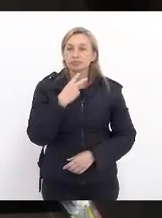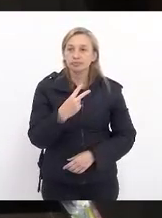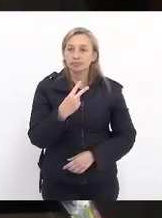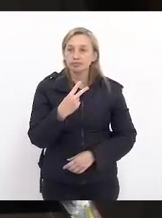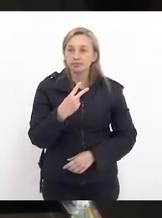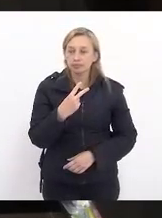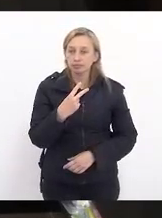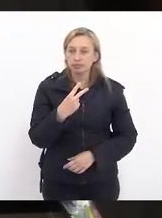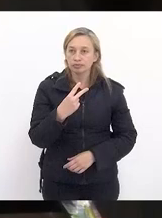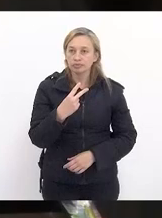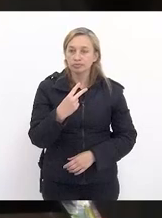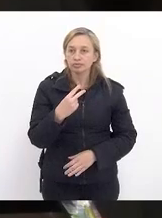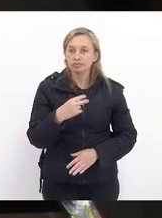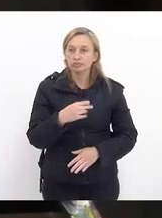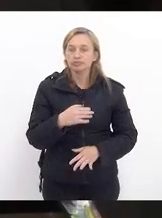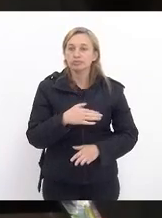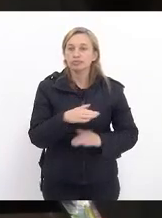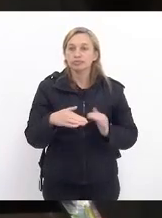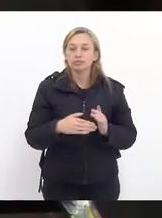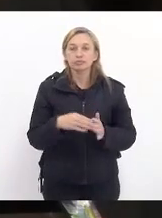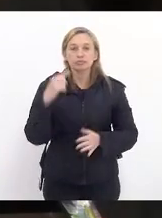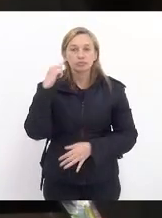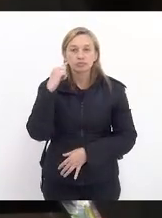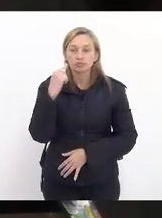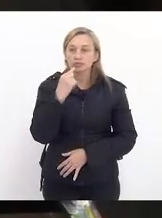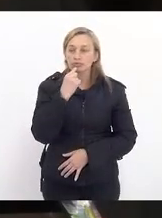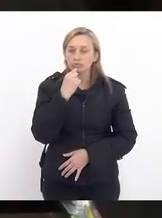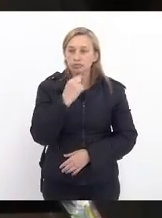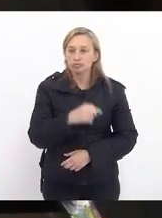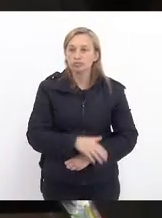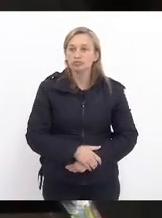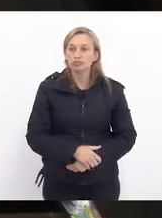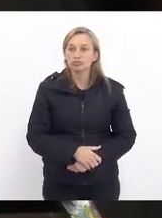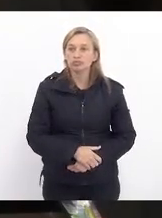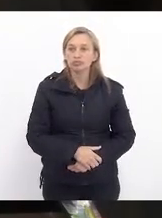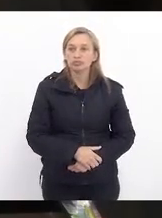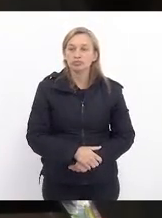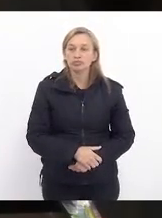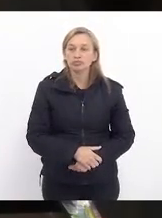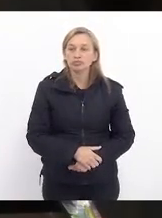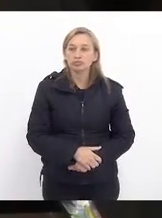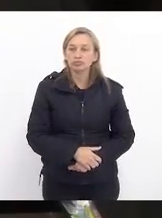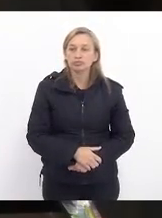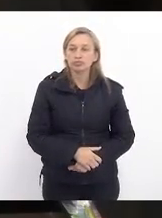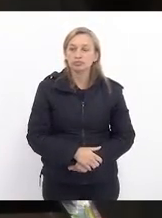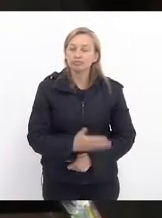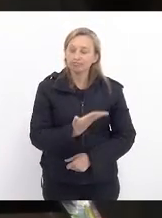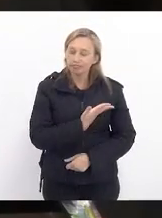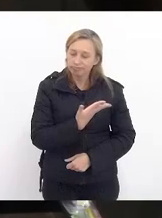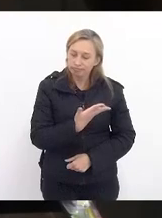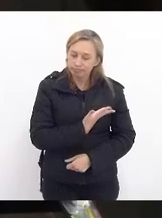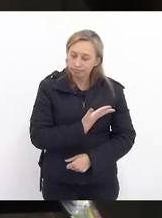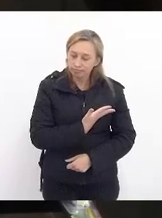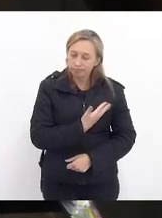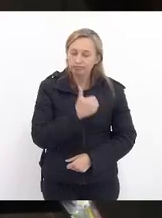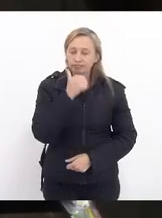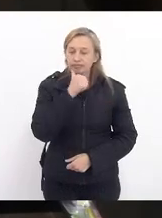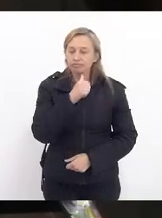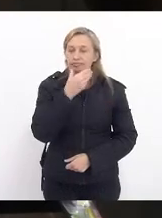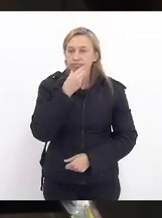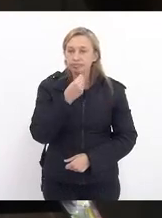voz aos deficientes auditivos minhas amigas meus